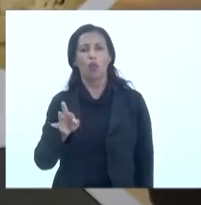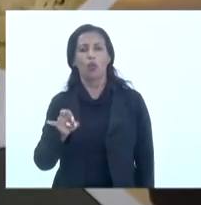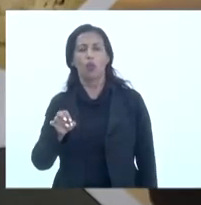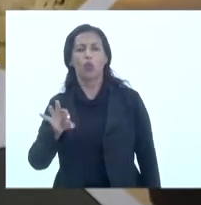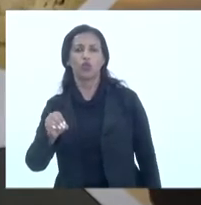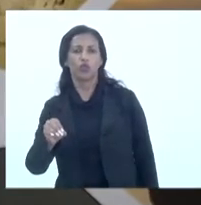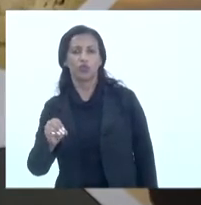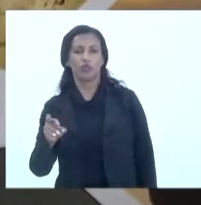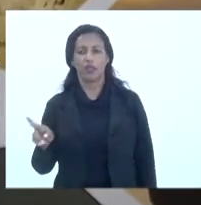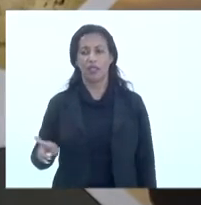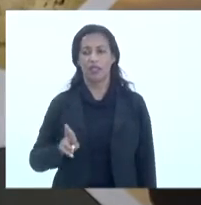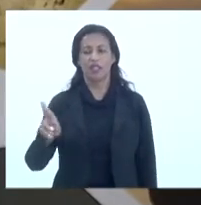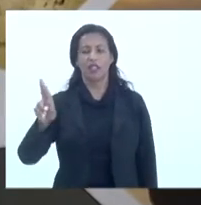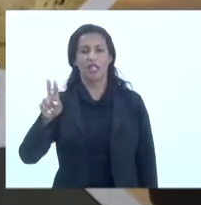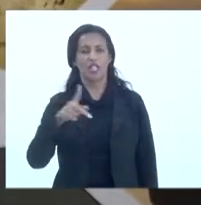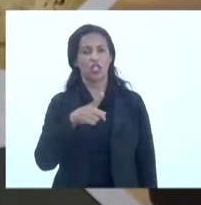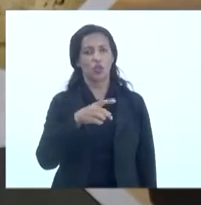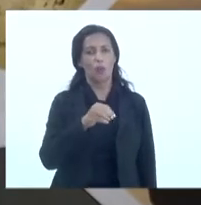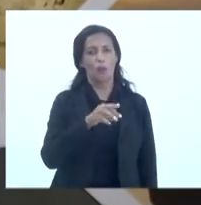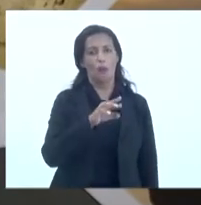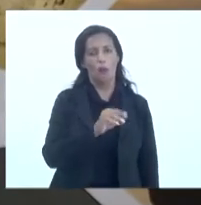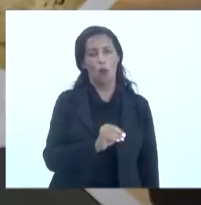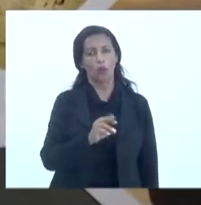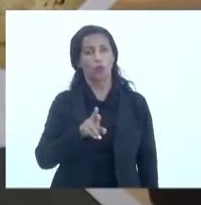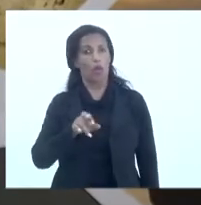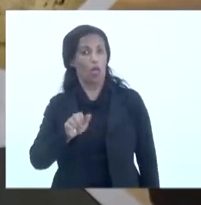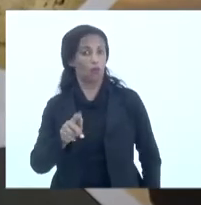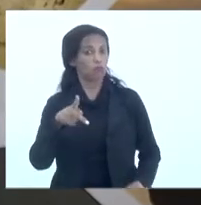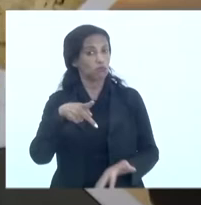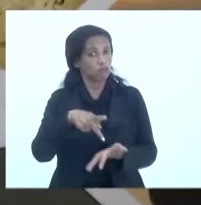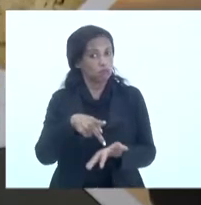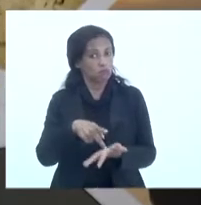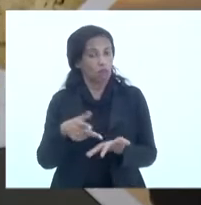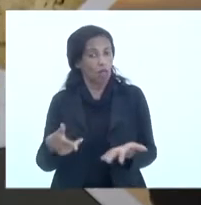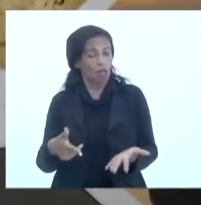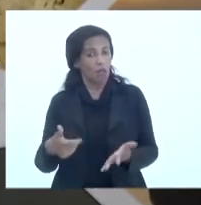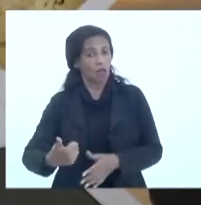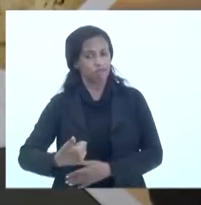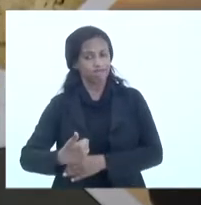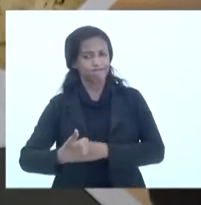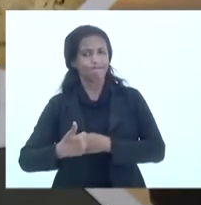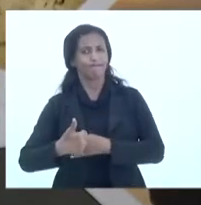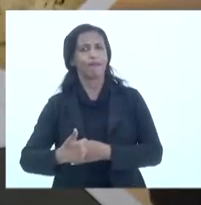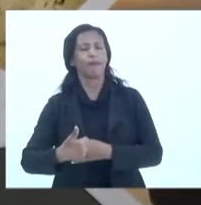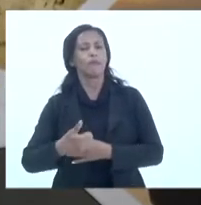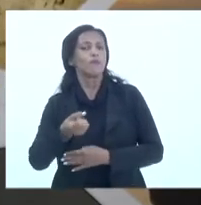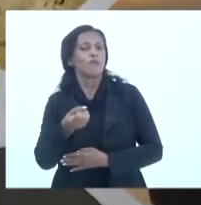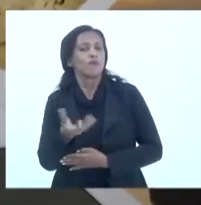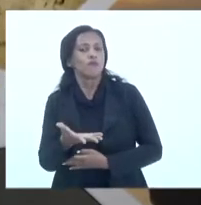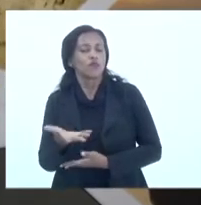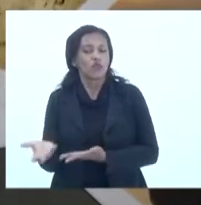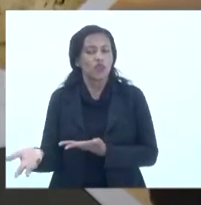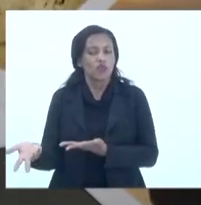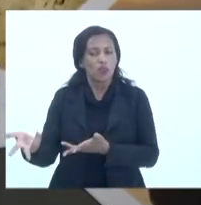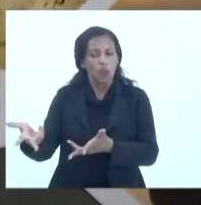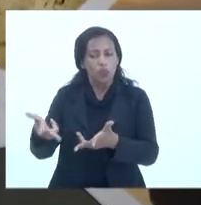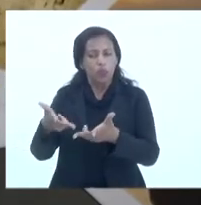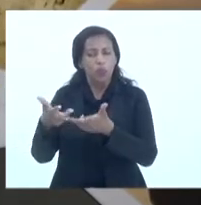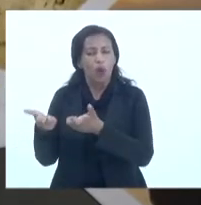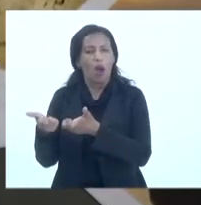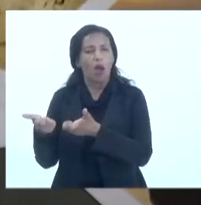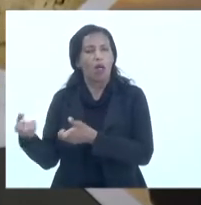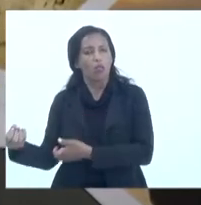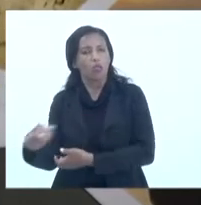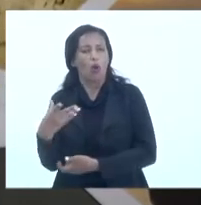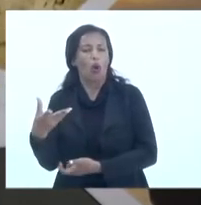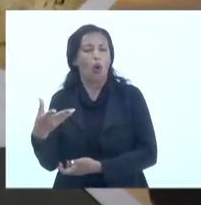e Resende. Então, certamente, é um ponto positivo e atrator de investimentos, de novas